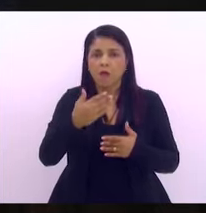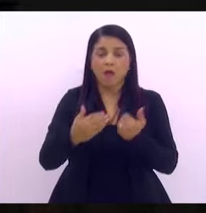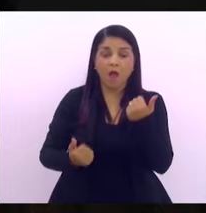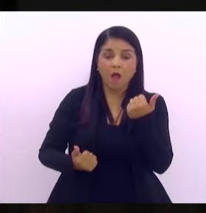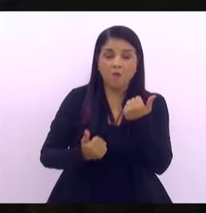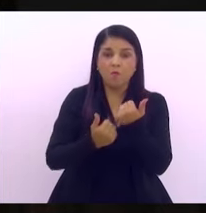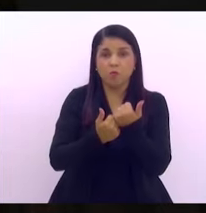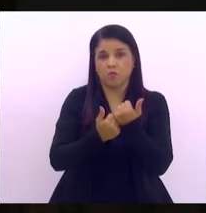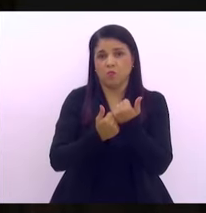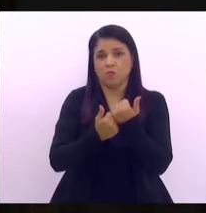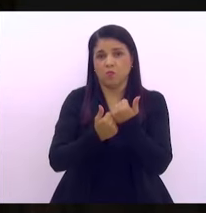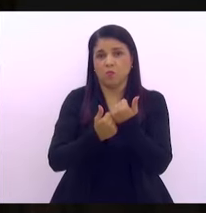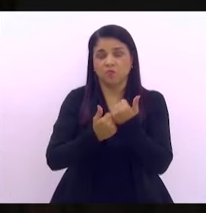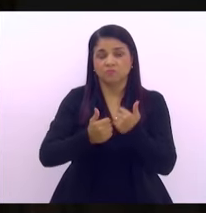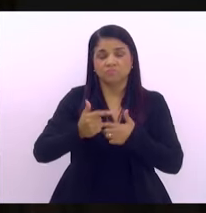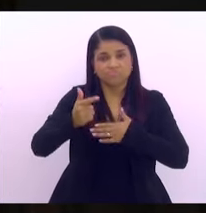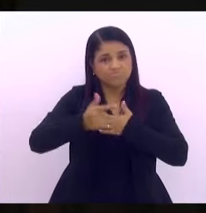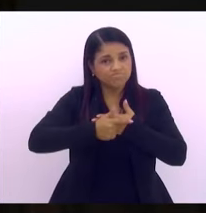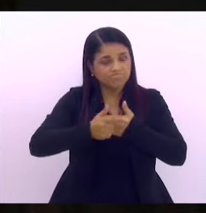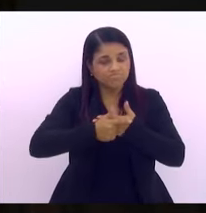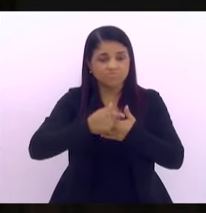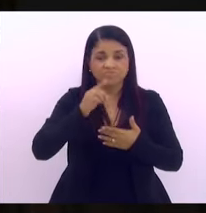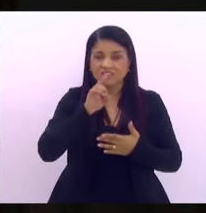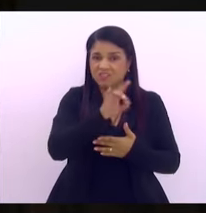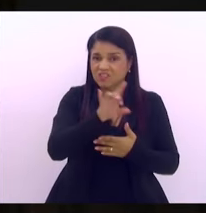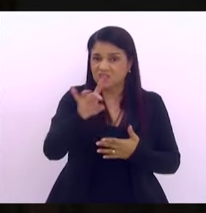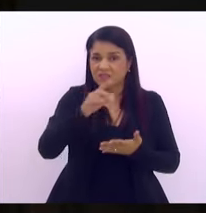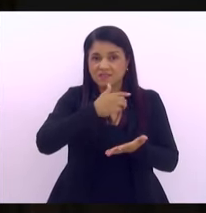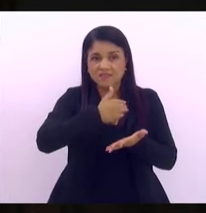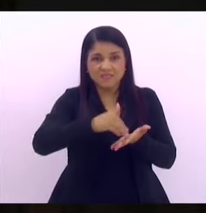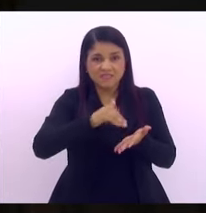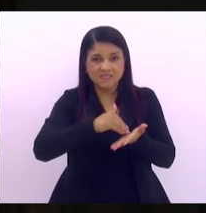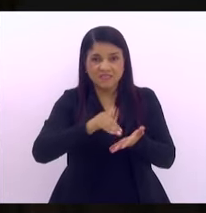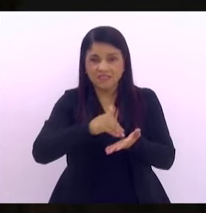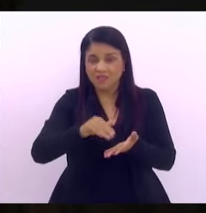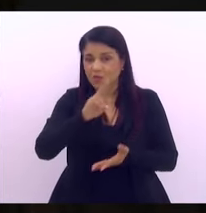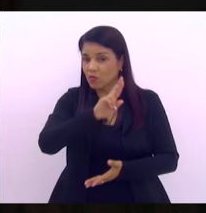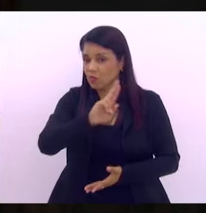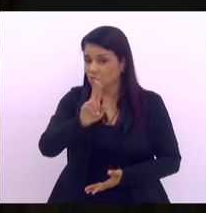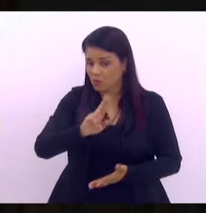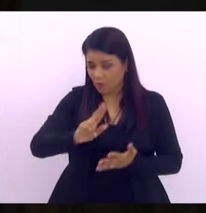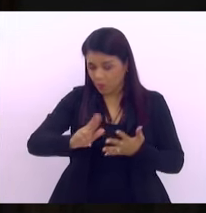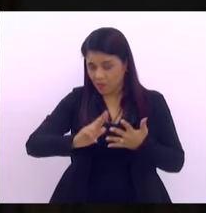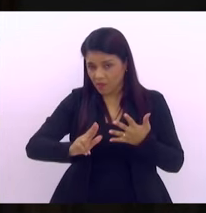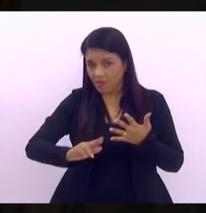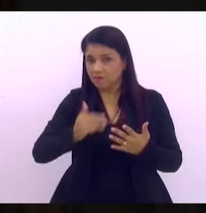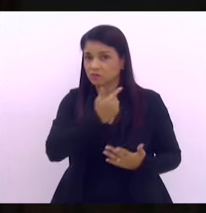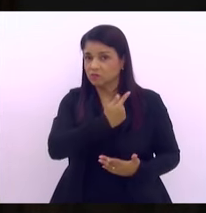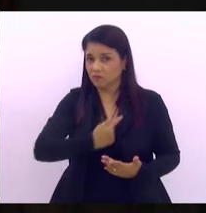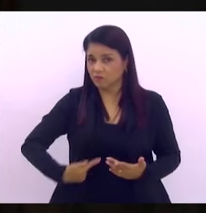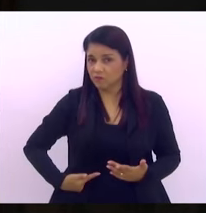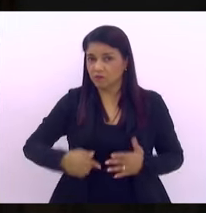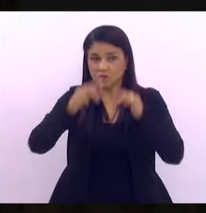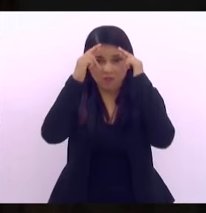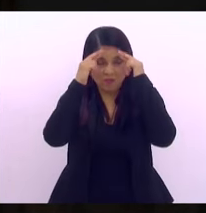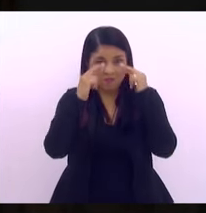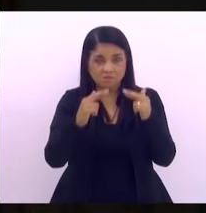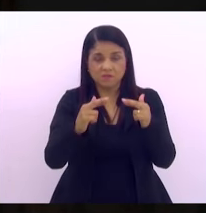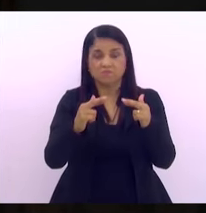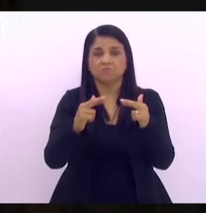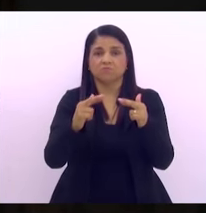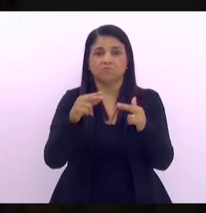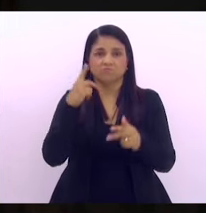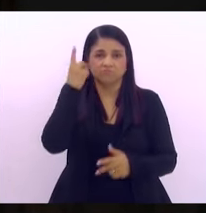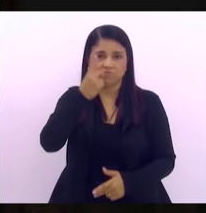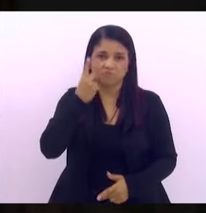e o dever institucional de cada secretário nomeado no governo de respeitar o parlamentar